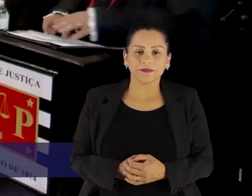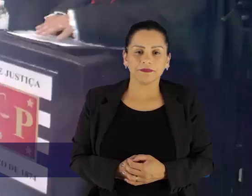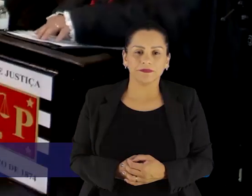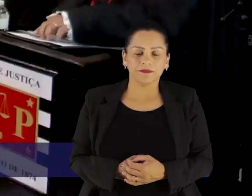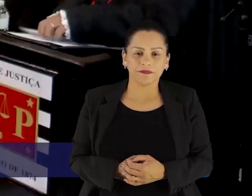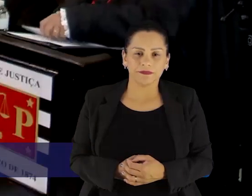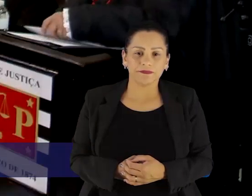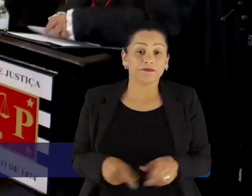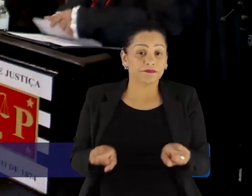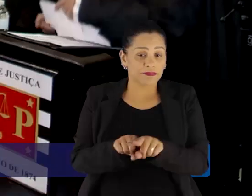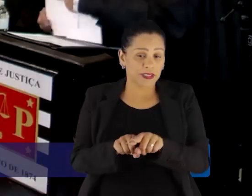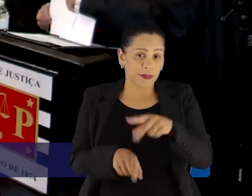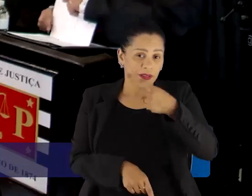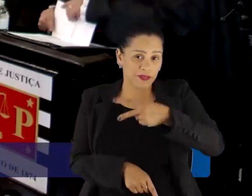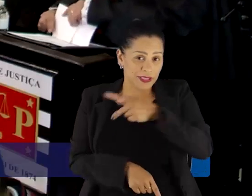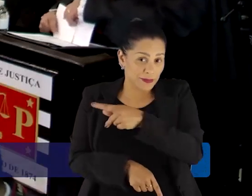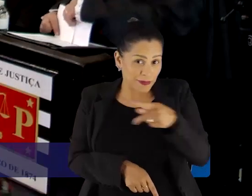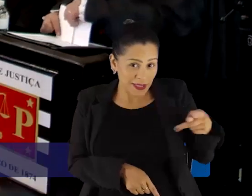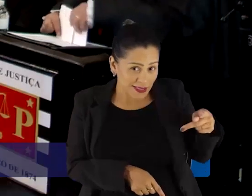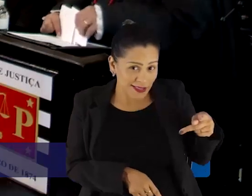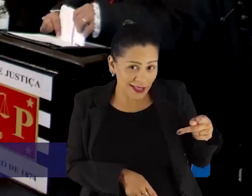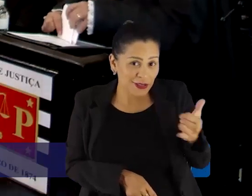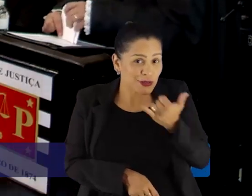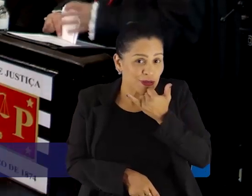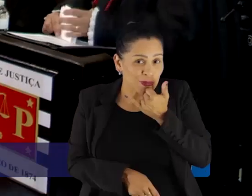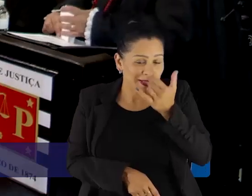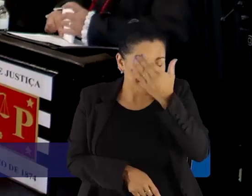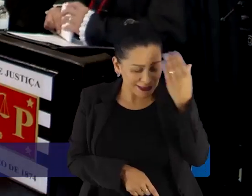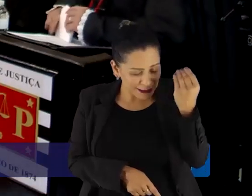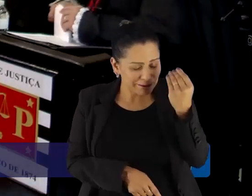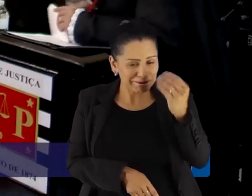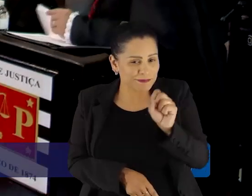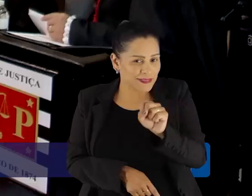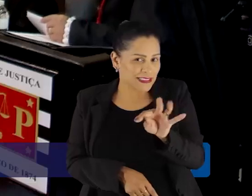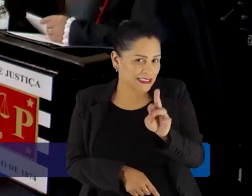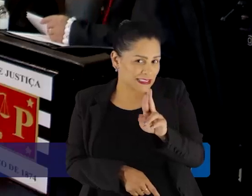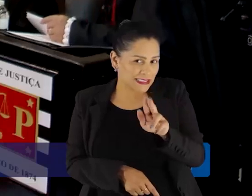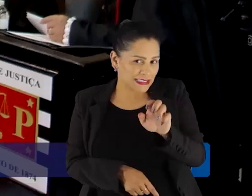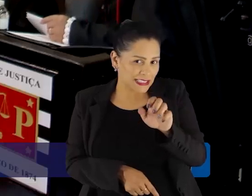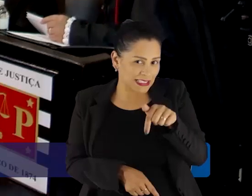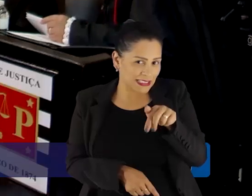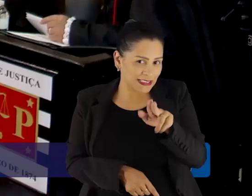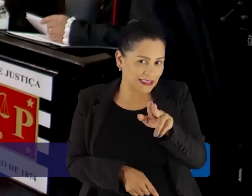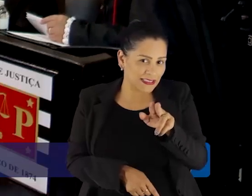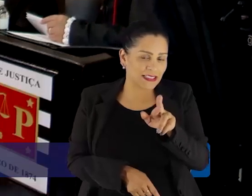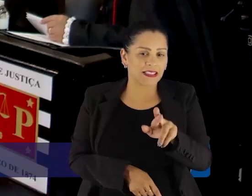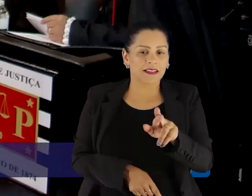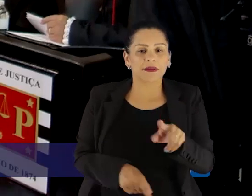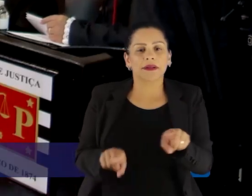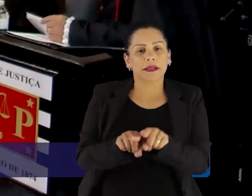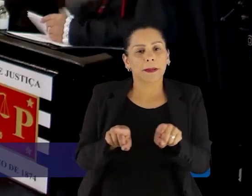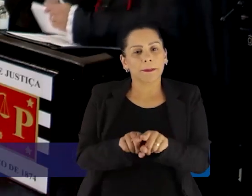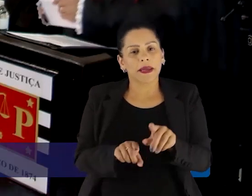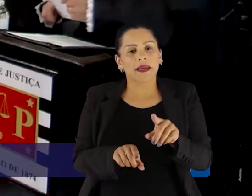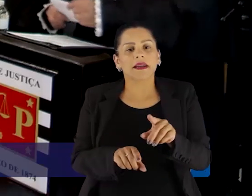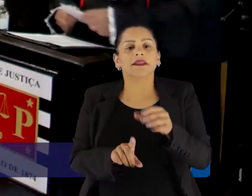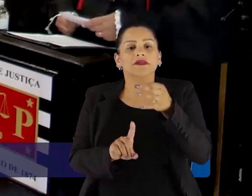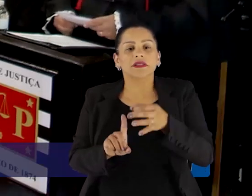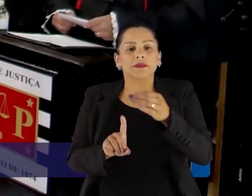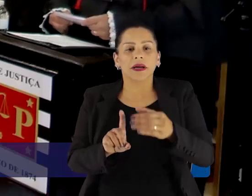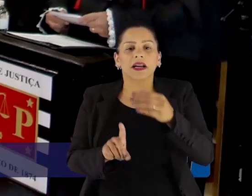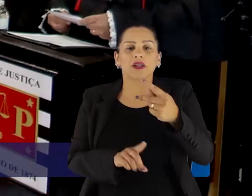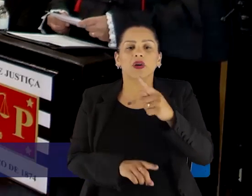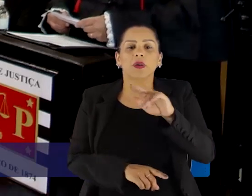Dr Guilherme strenger que eu havia para o lado por engano o Desembargador Geraldo Pinheiro Franco